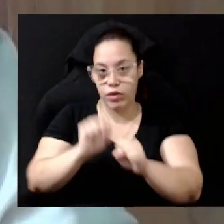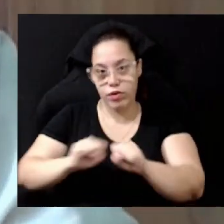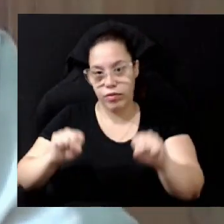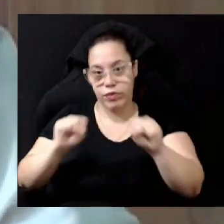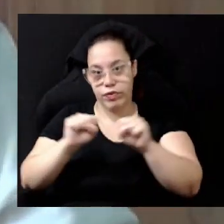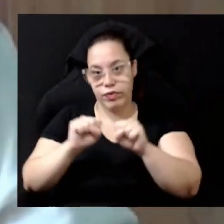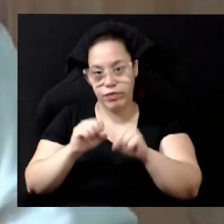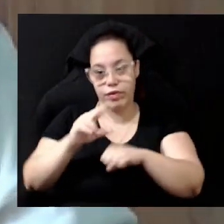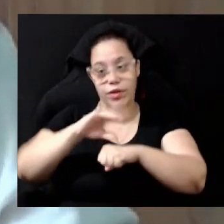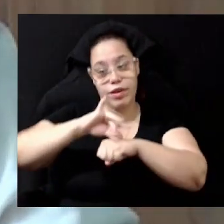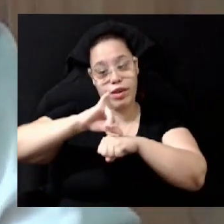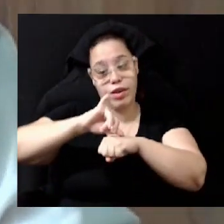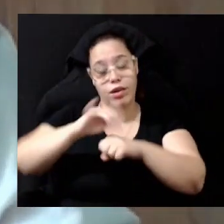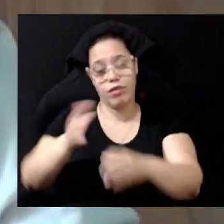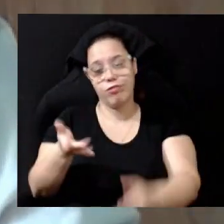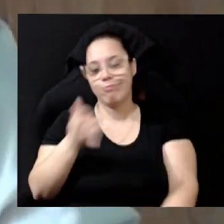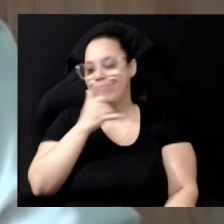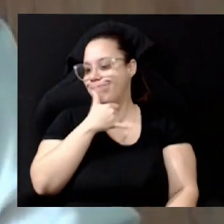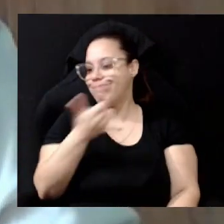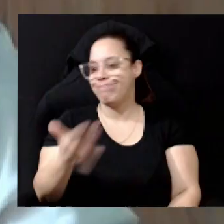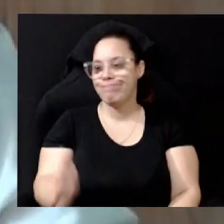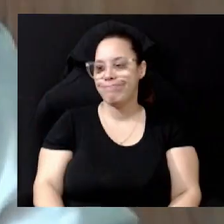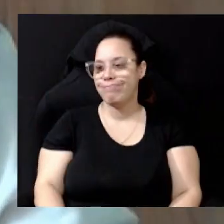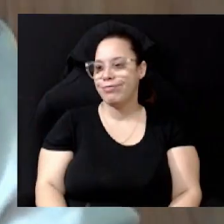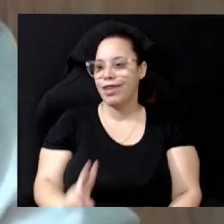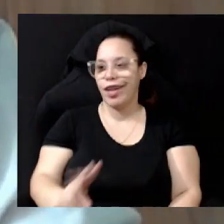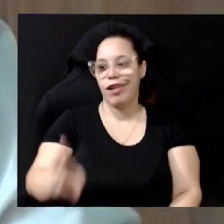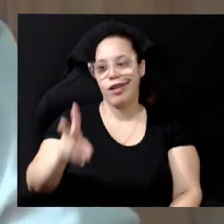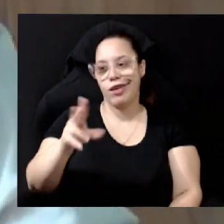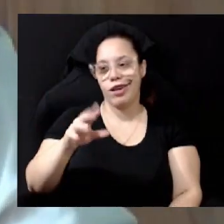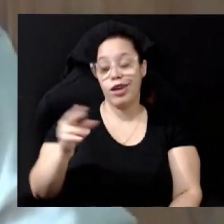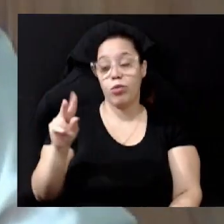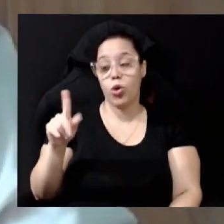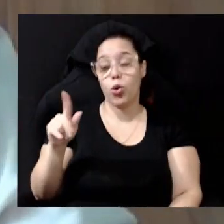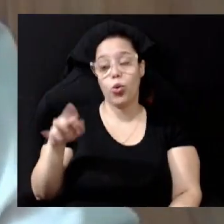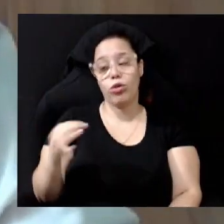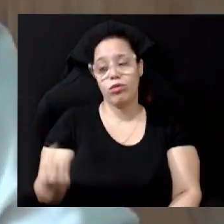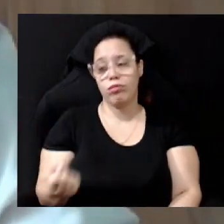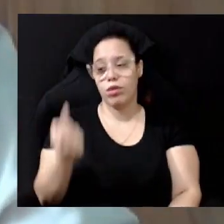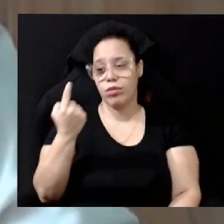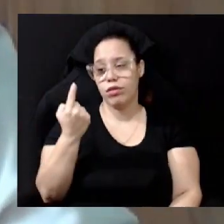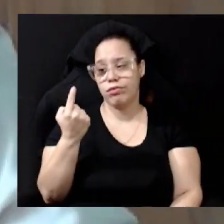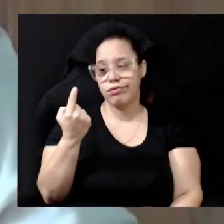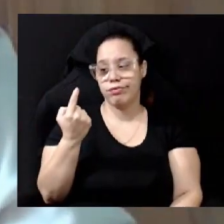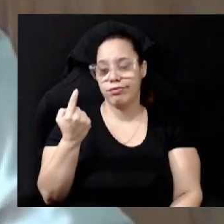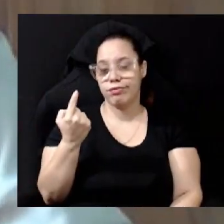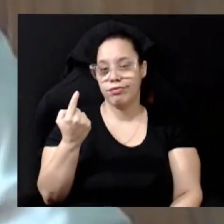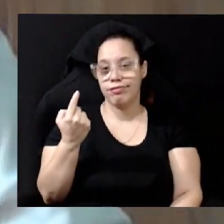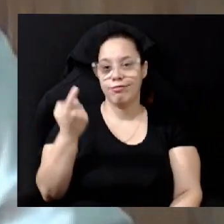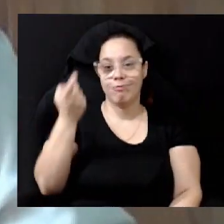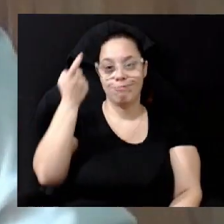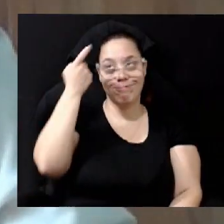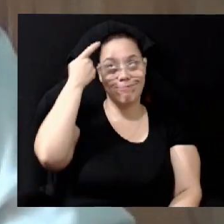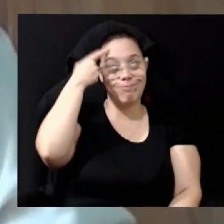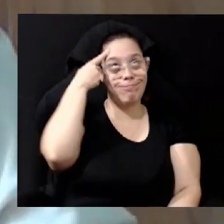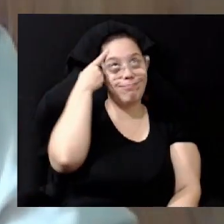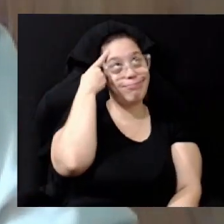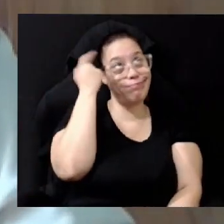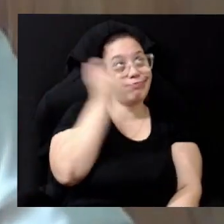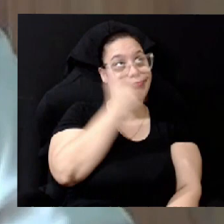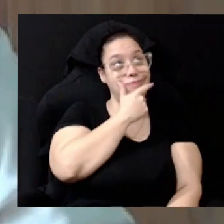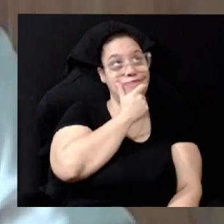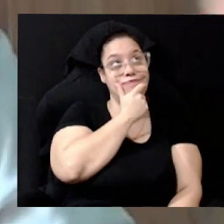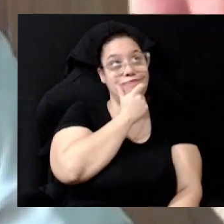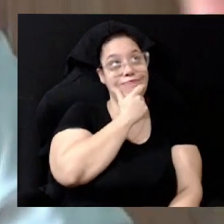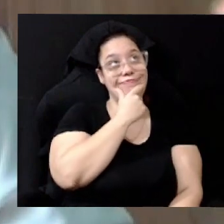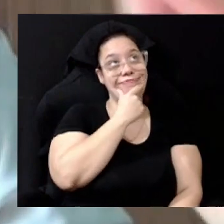No sistema que a Certeza. gente vive, que é o sistema capitalista, infelizmente é sempre o lucro que vai vir antes, né? Então a gente precisa